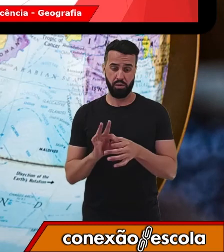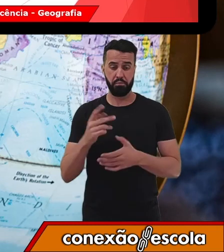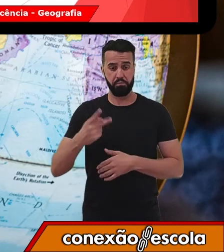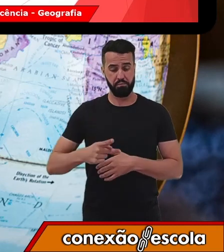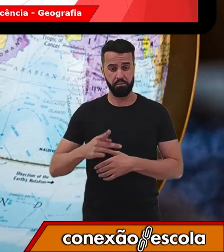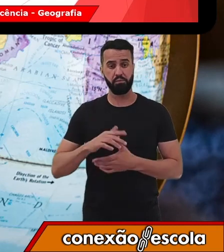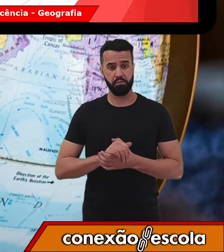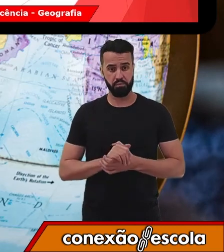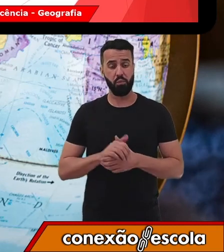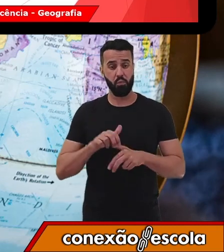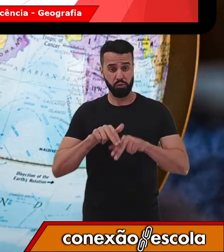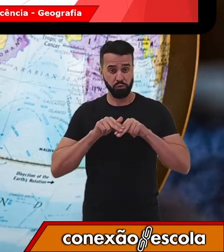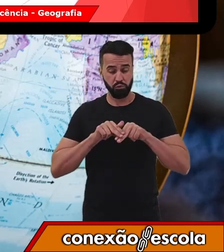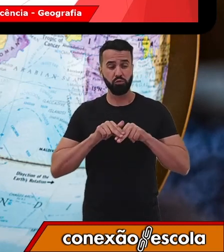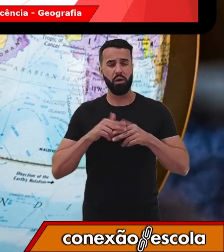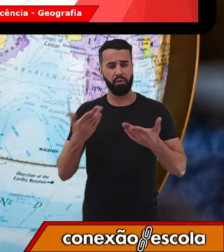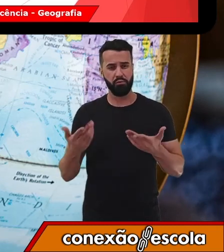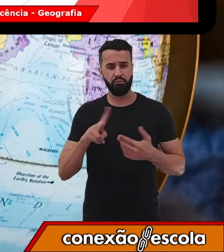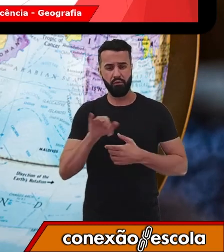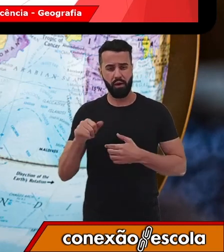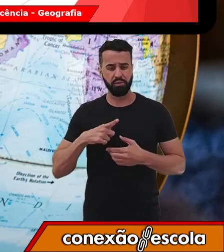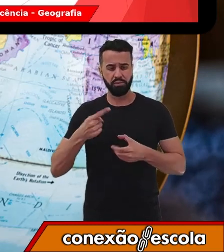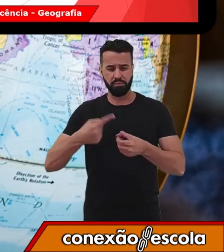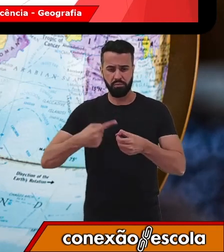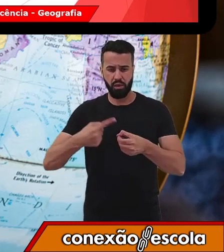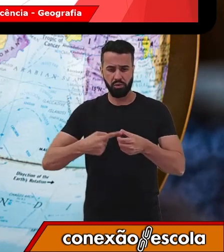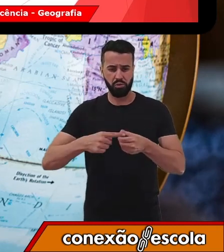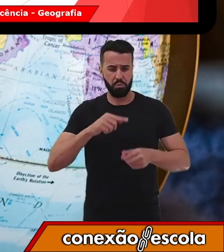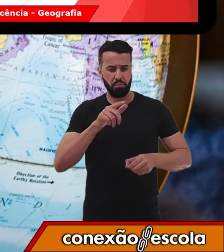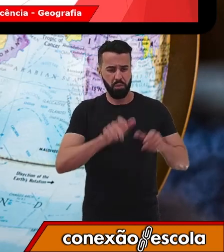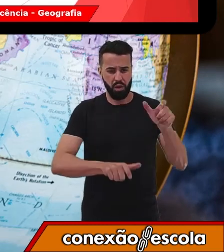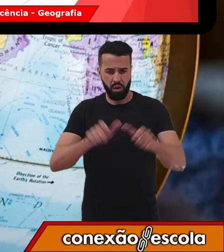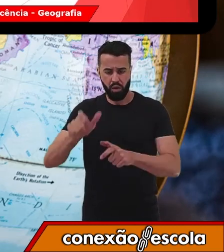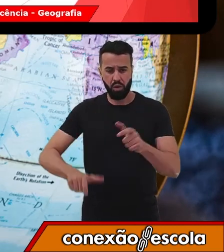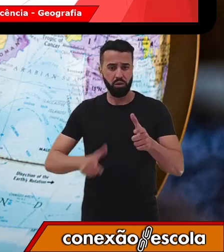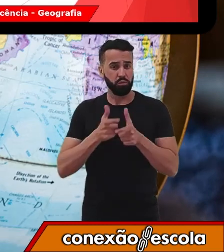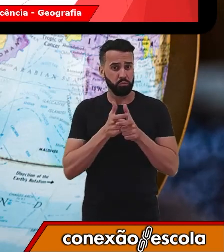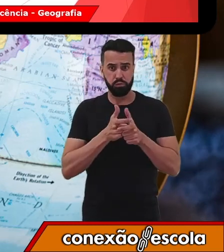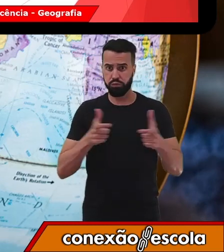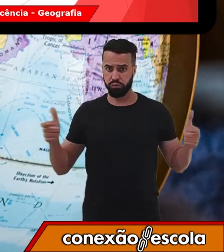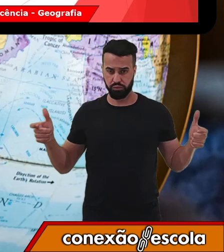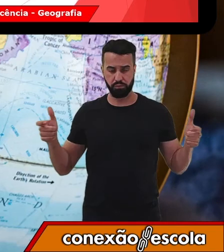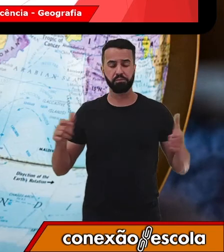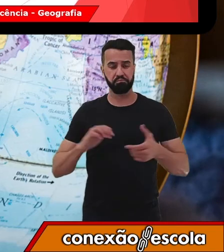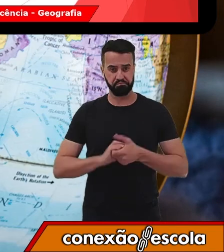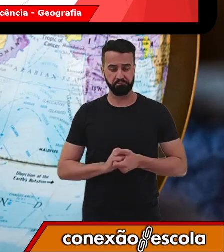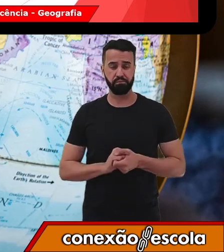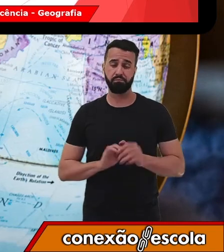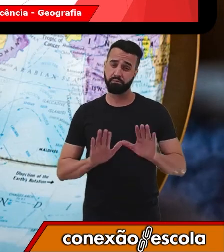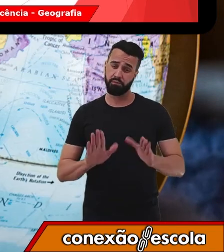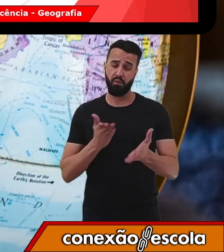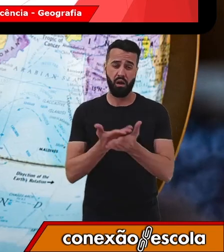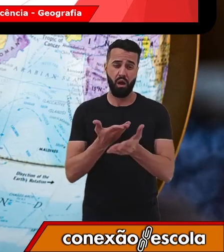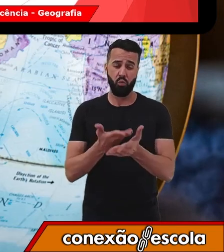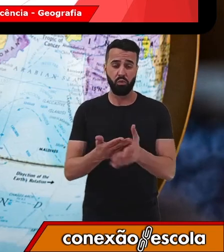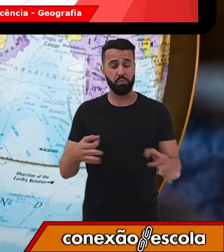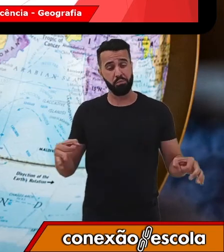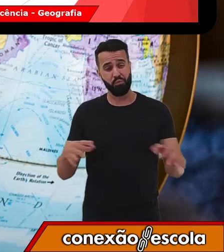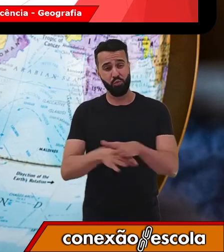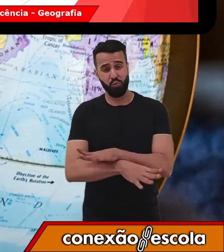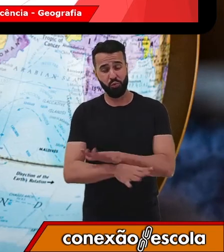acelerar o processo de urbanização aqui na região centro-oeste. Meus amigos, infelizmente a nossa aula de hoje